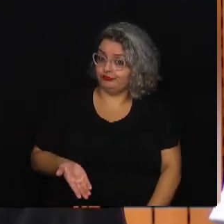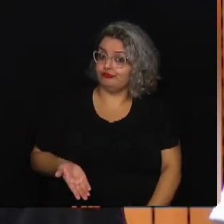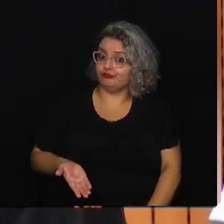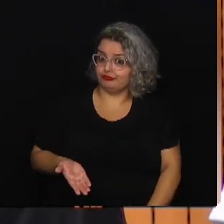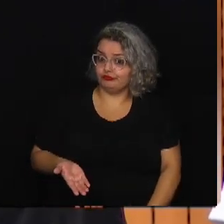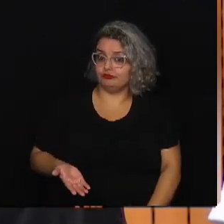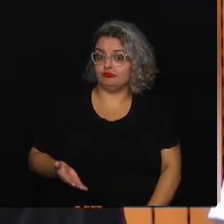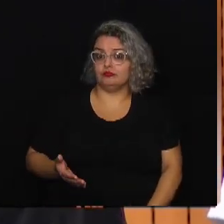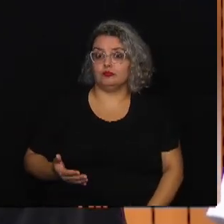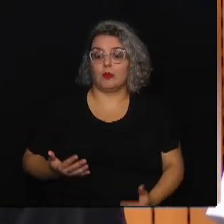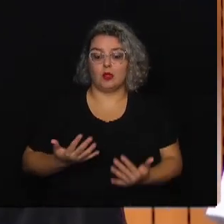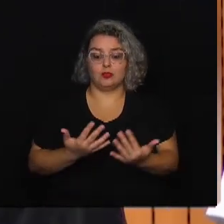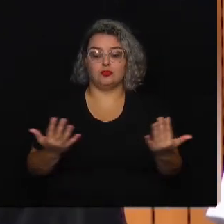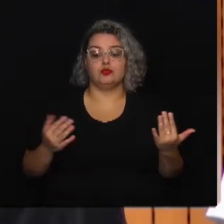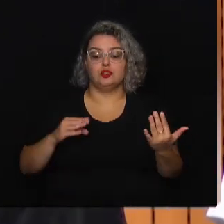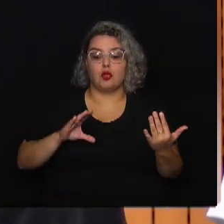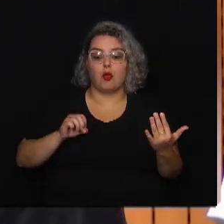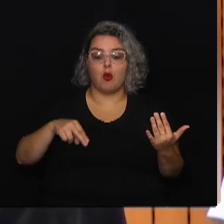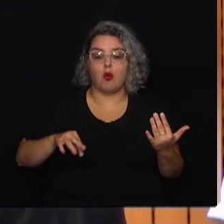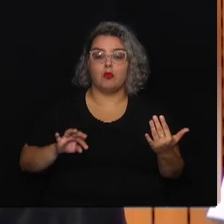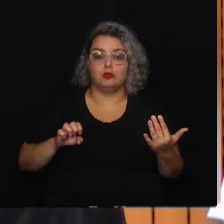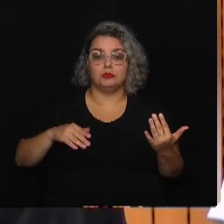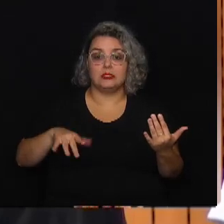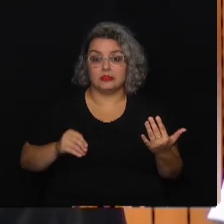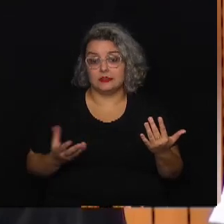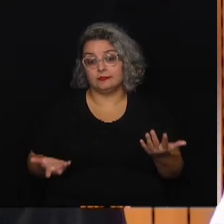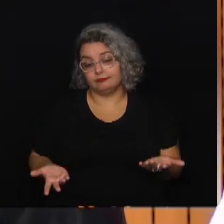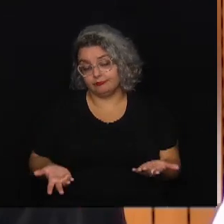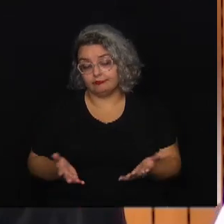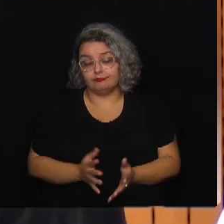de contenção